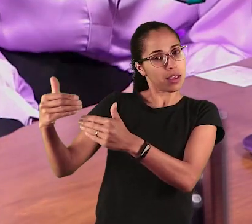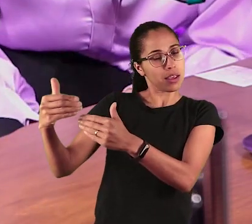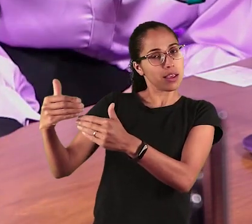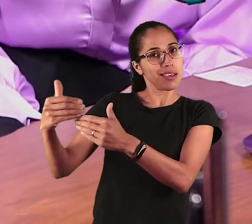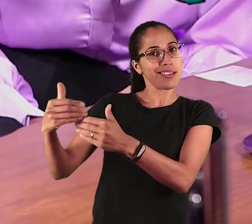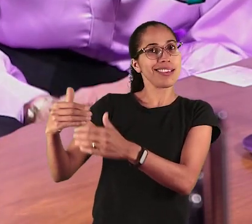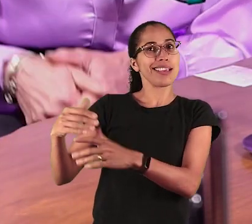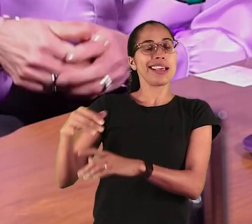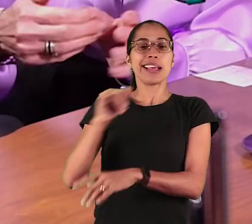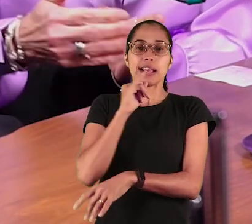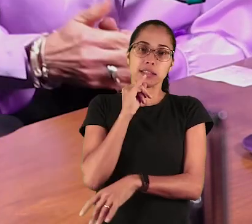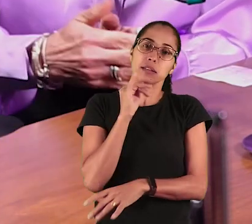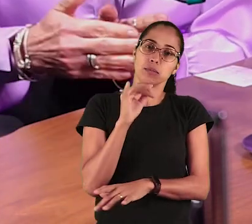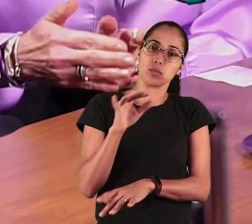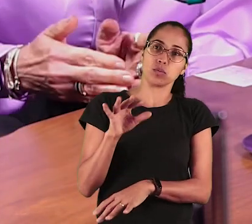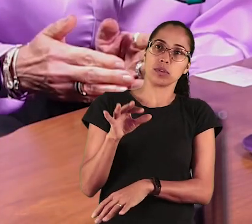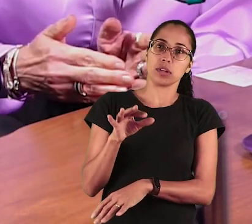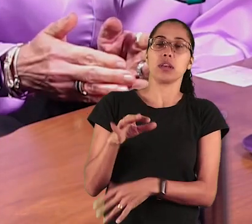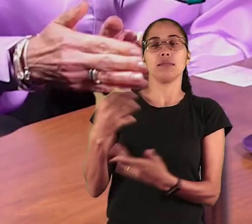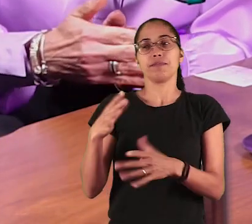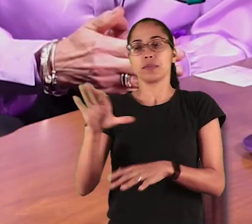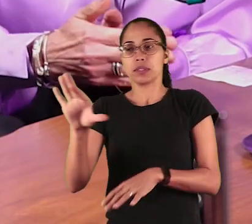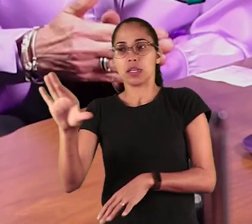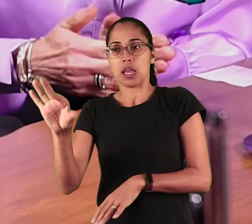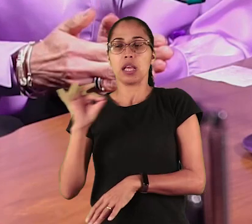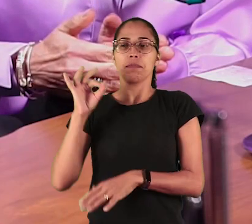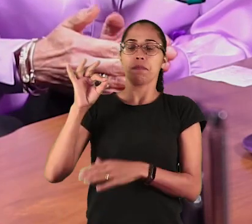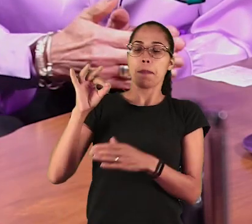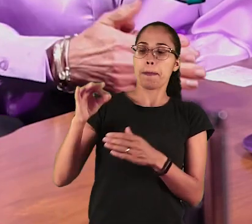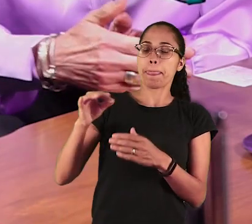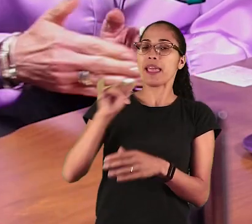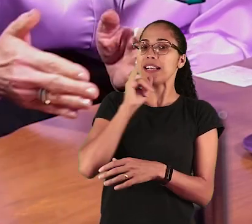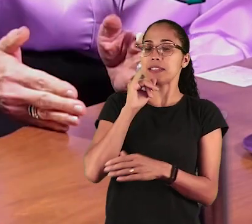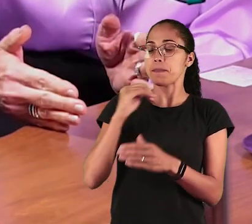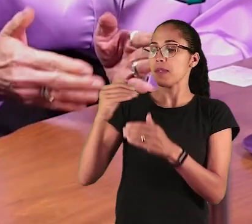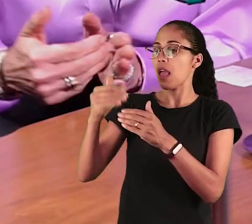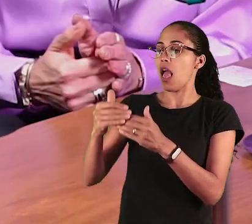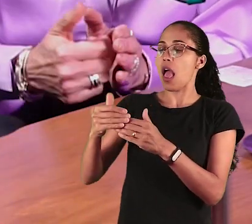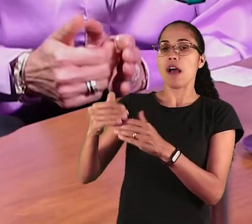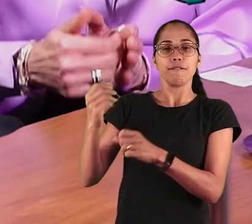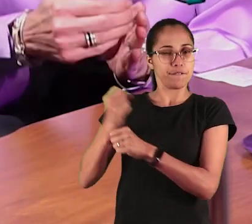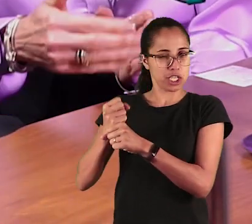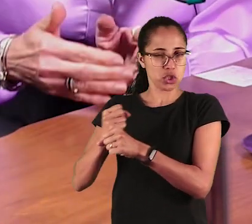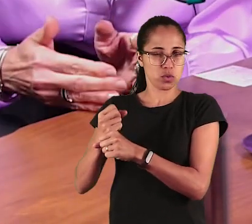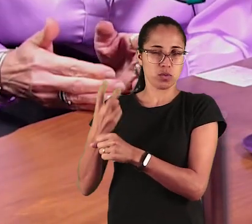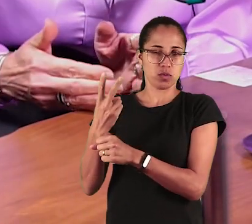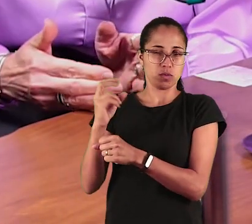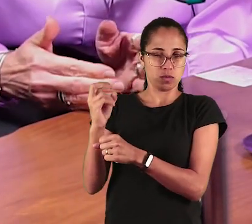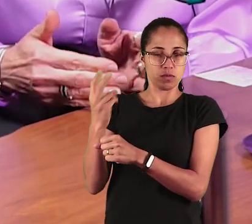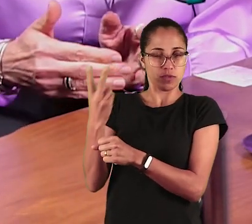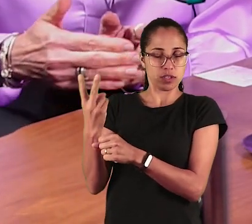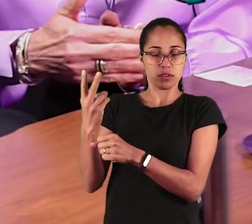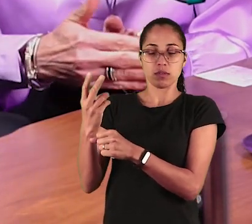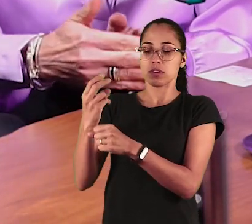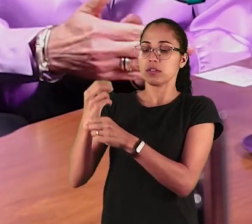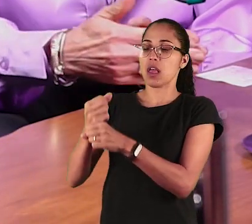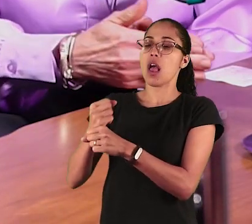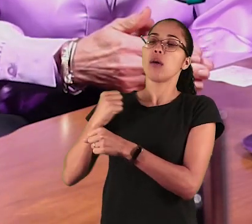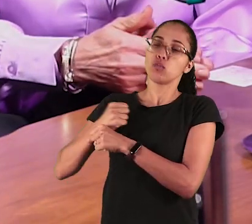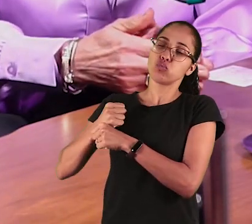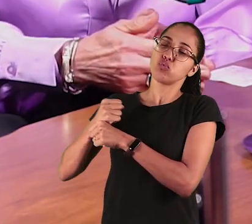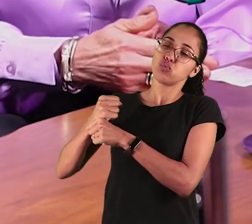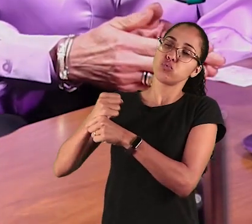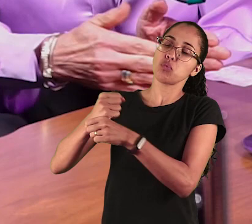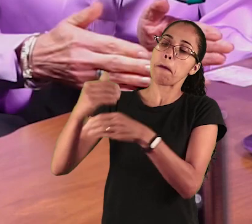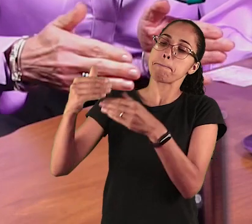também então depois da decisão de fato romper esse ciclo de 22 anos numa mesma empresa onde eu onde